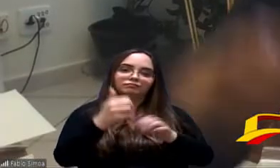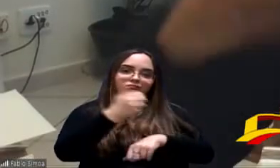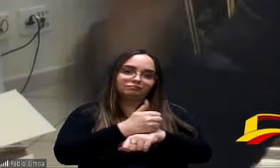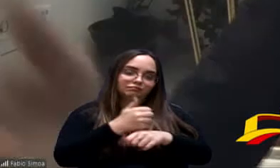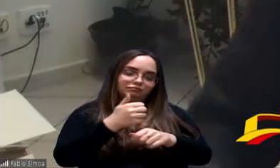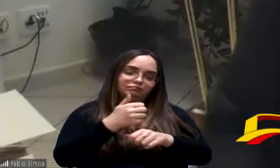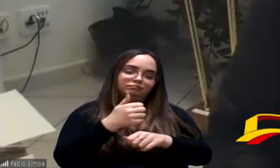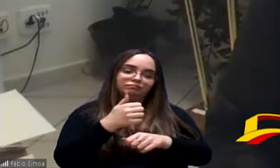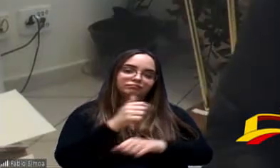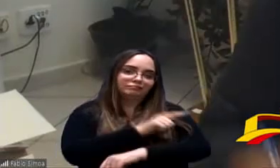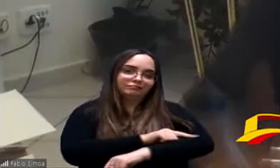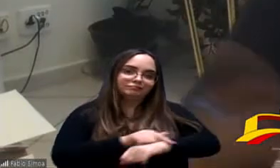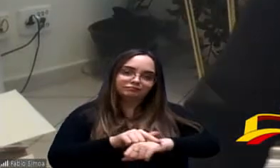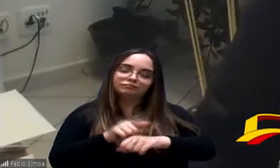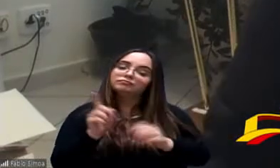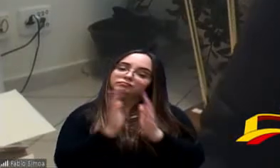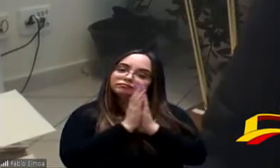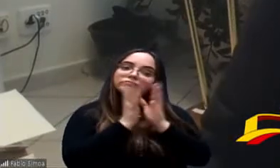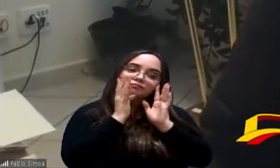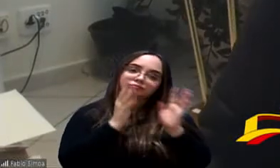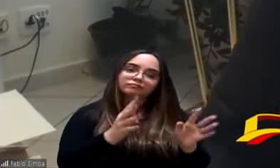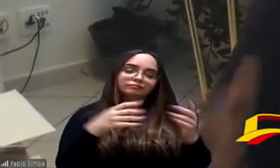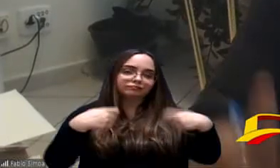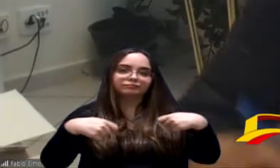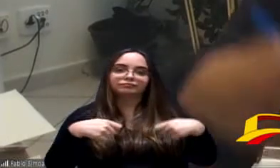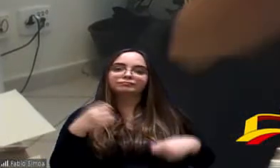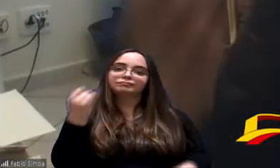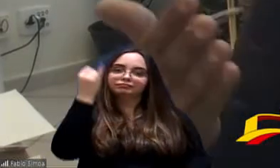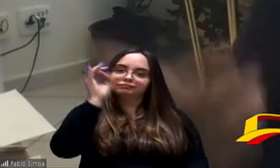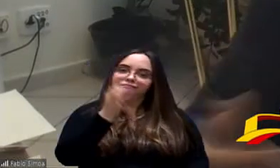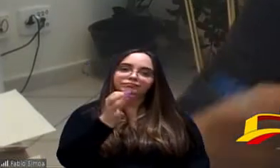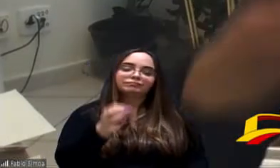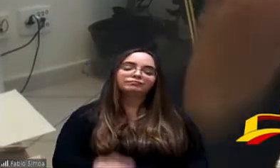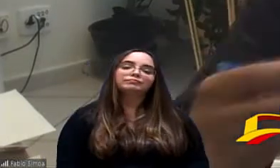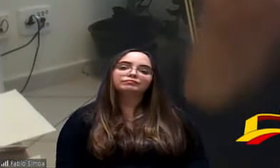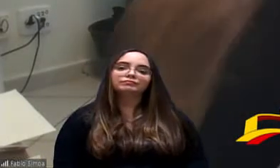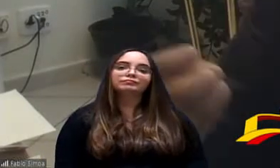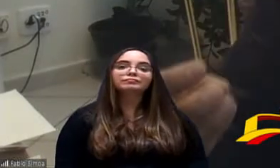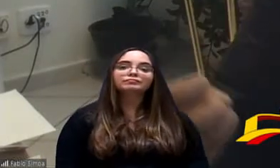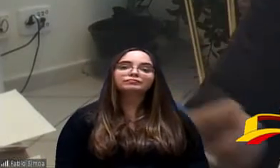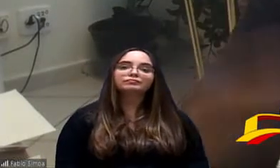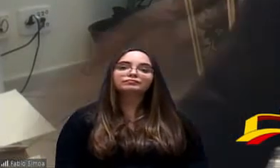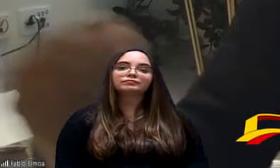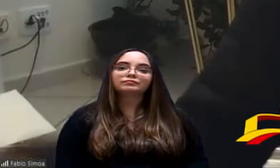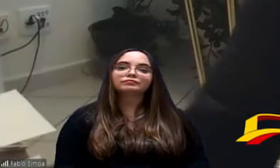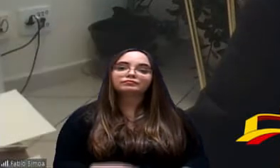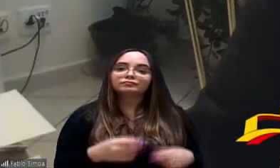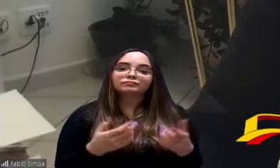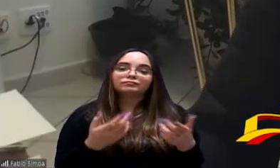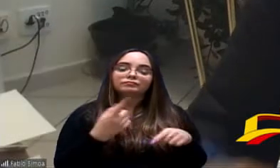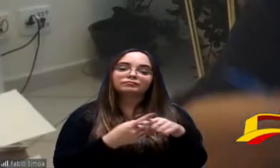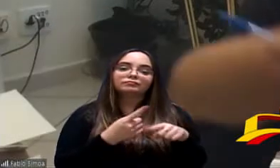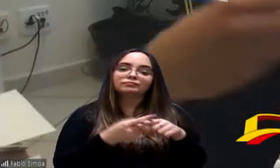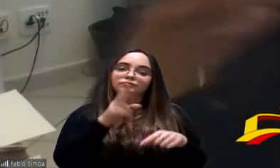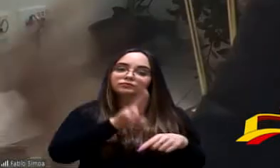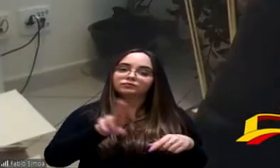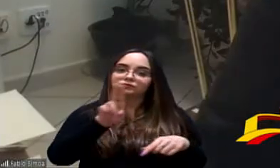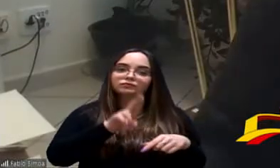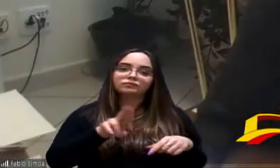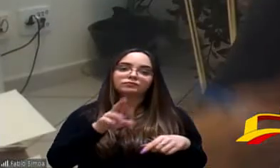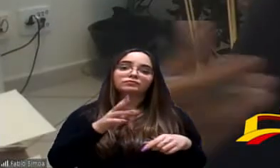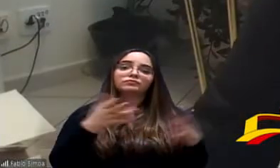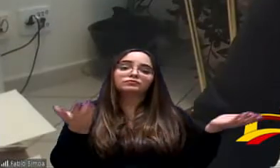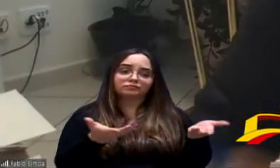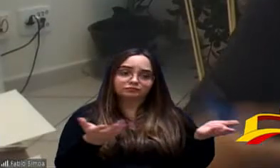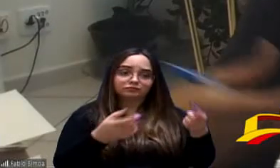para outros fins, né, que seja para a educação. Isso é importante, como você diz, né? Estão utilizando para outros fins, para utilizar drogas,